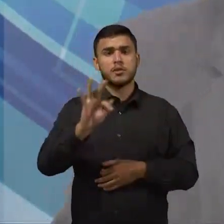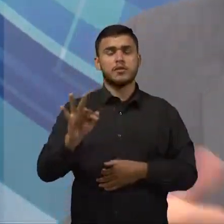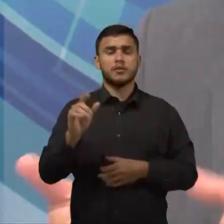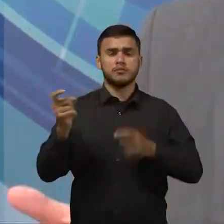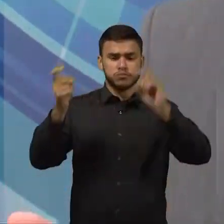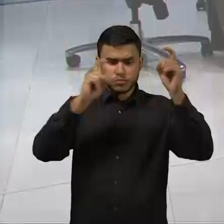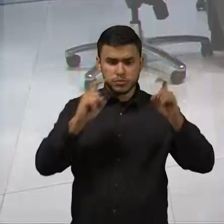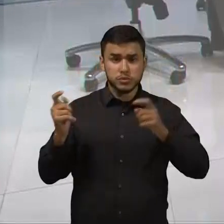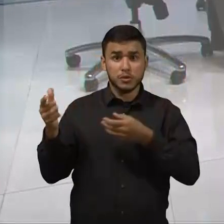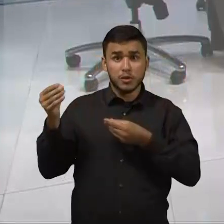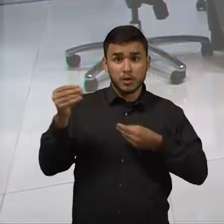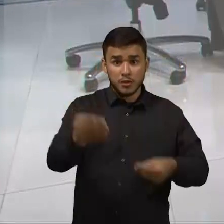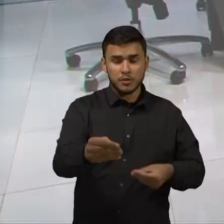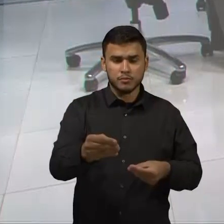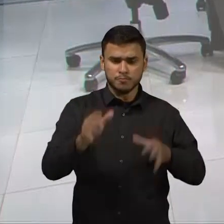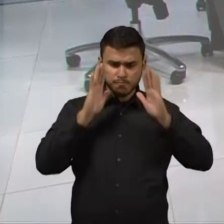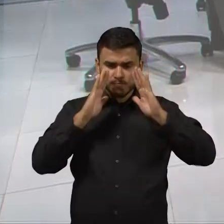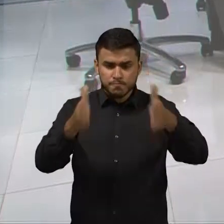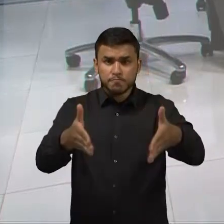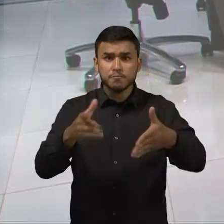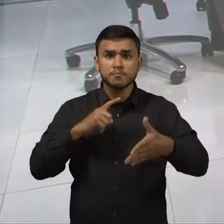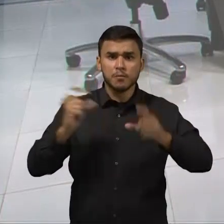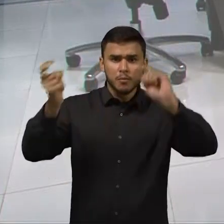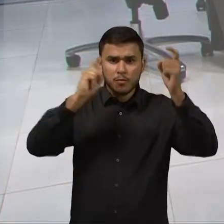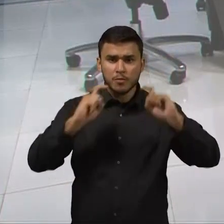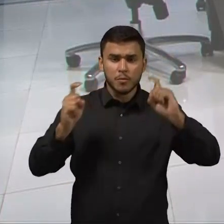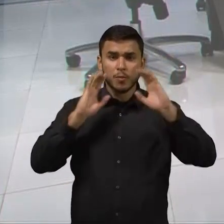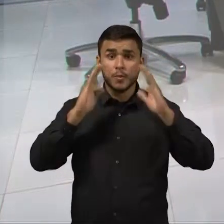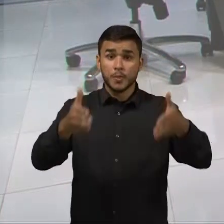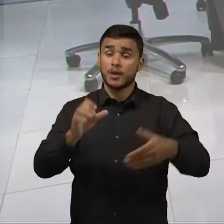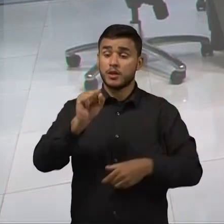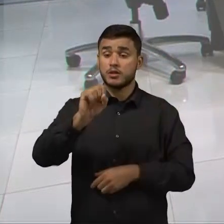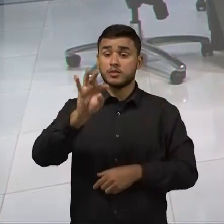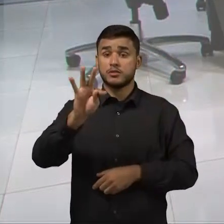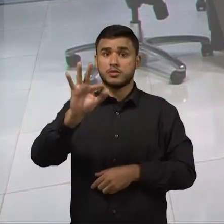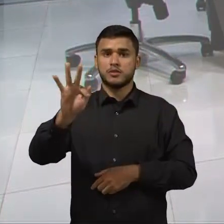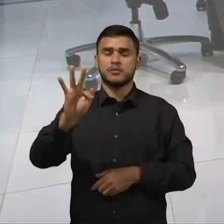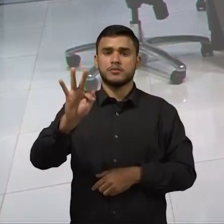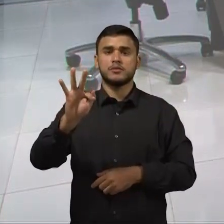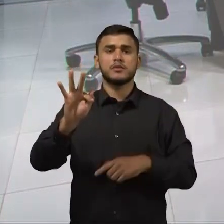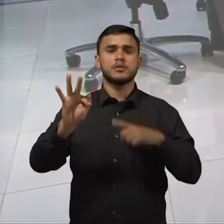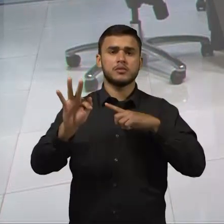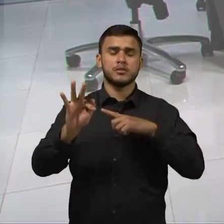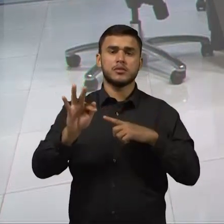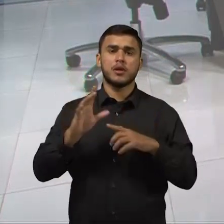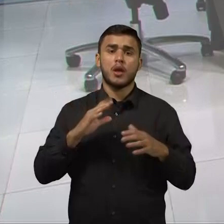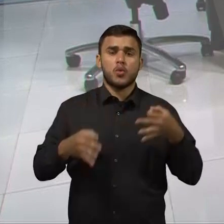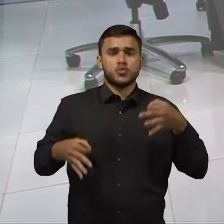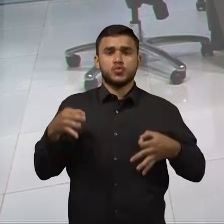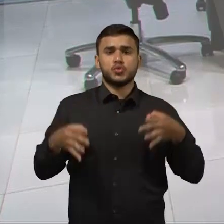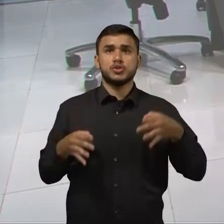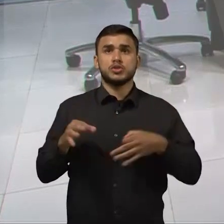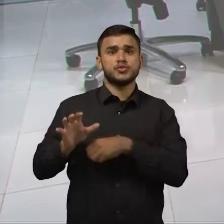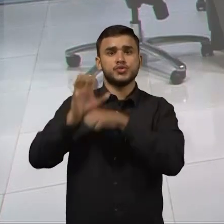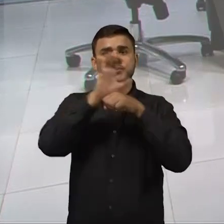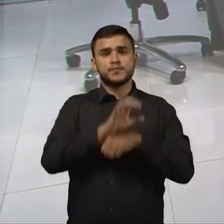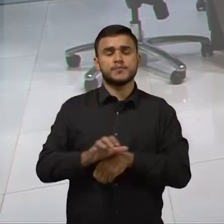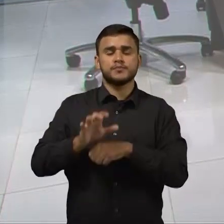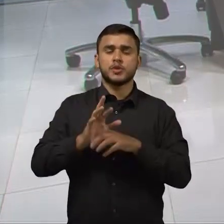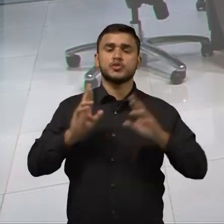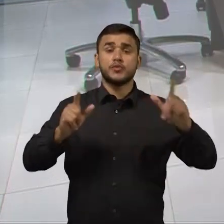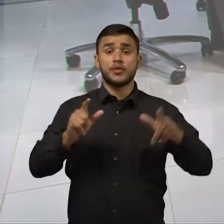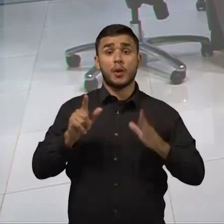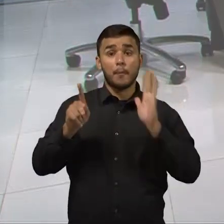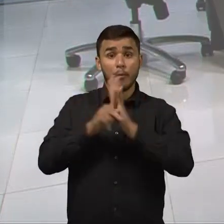são. Com controle concentrado, só o Supremo Tribunal Federal, claro, os tribunais estaduais, mas noutra circunstância completamente